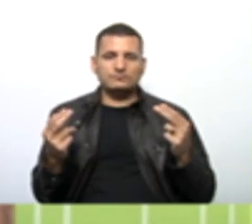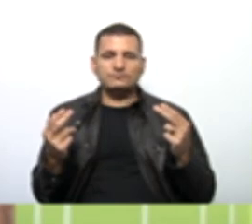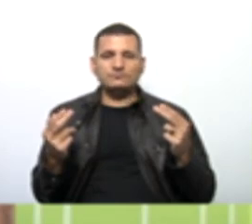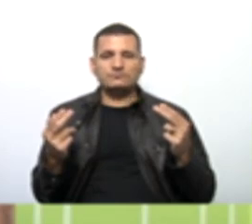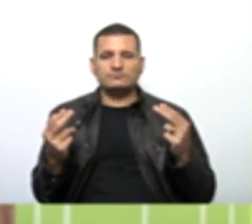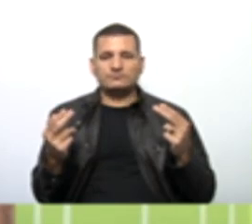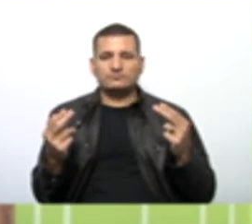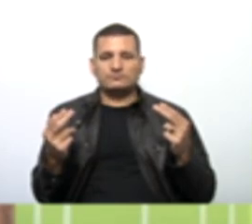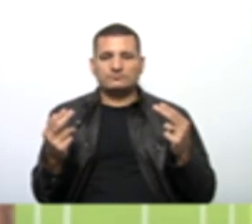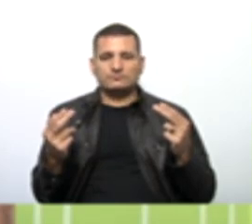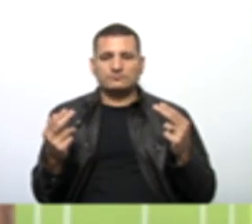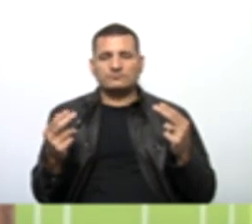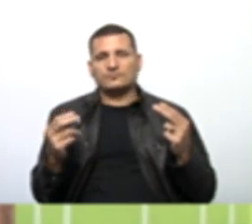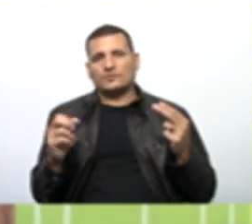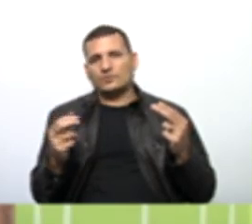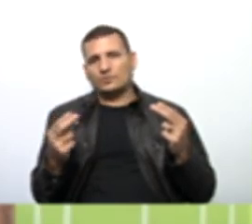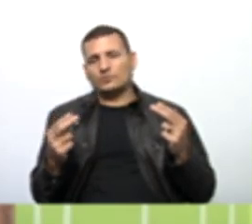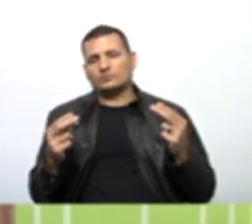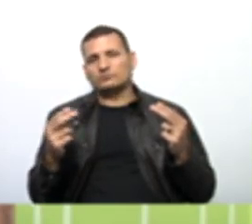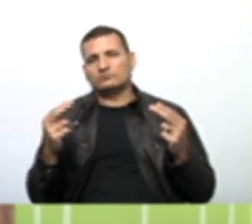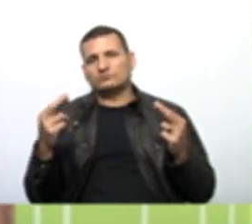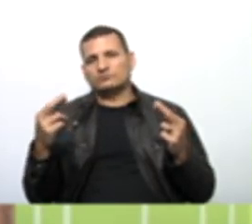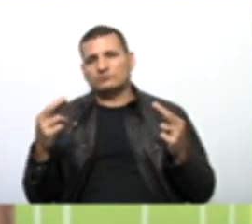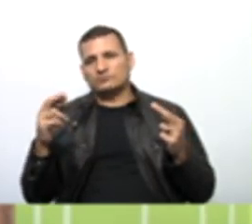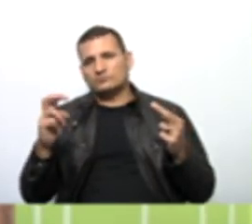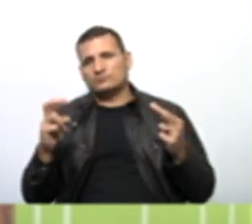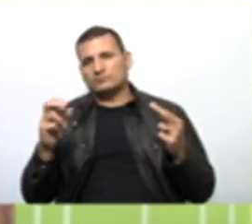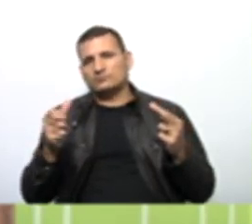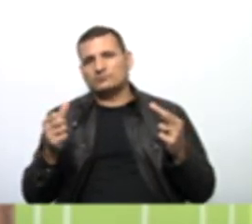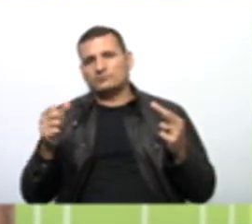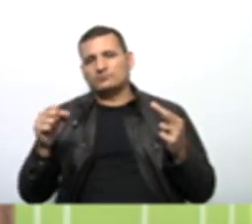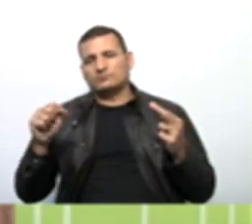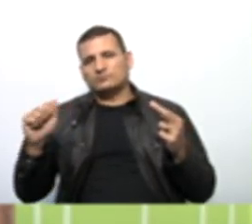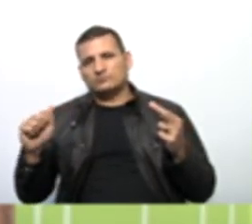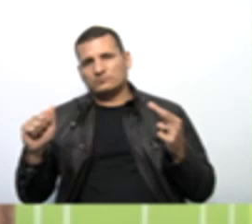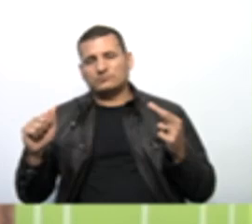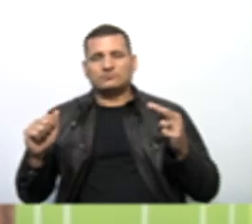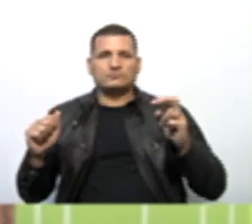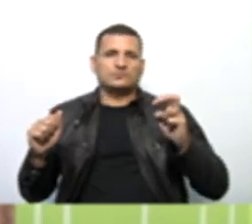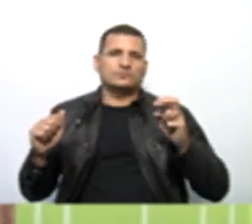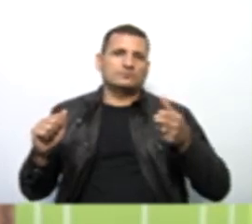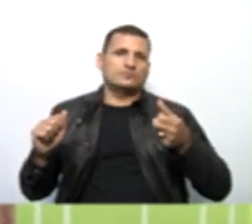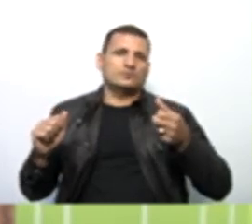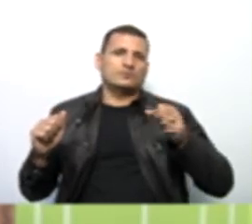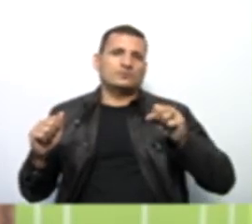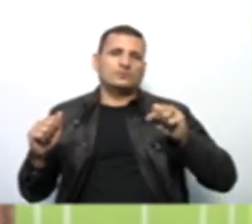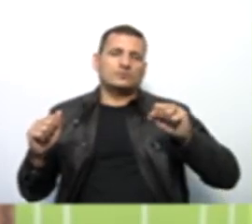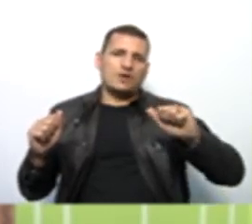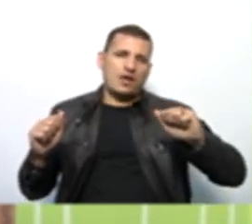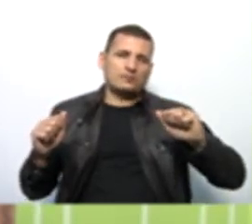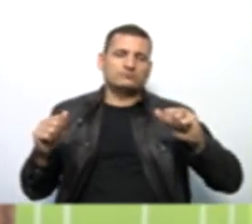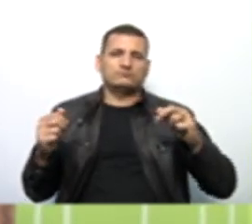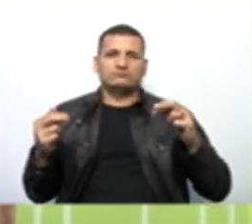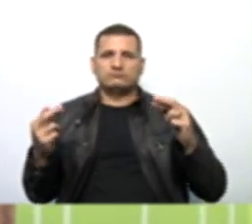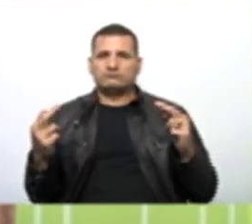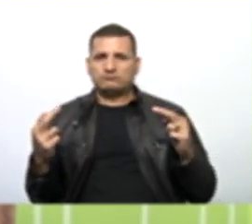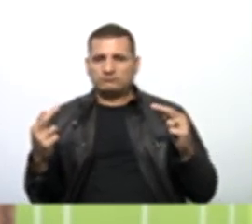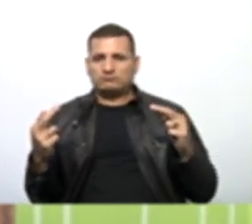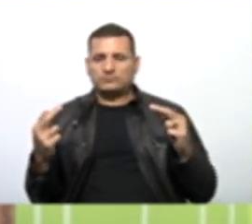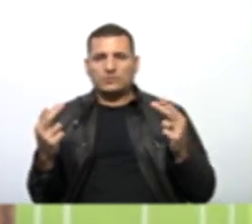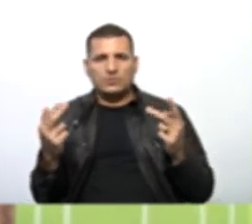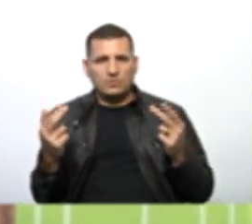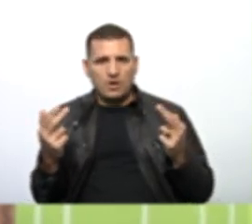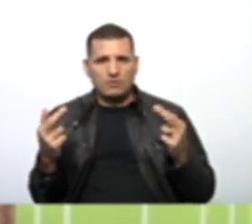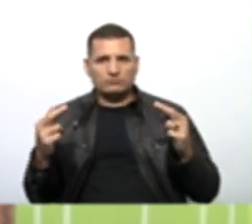ou pode ser 568 em uma e 568 ar também na outra quando foi as duas pontas iguais você está fazendo um